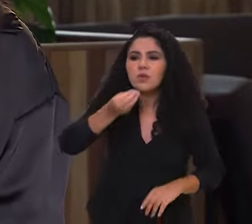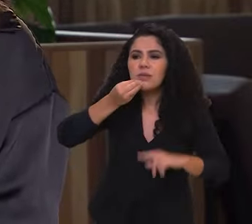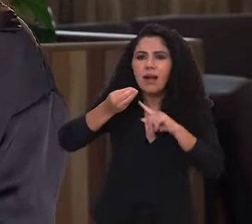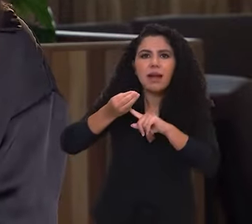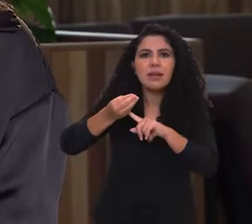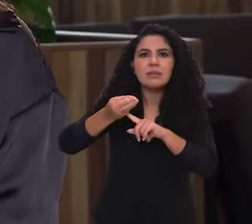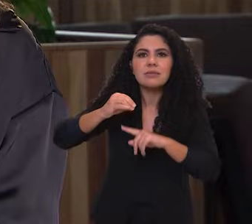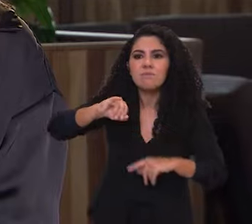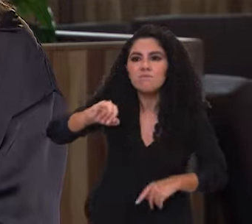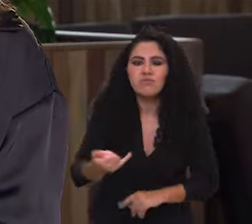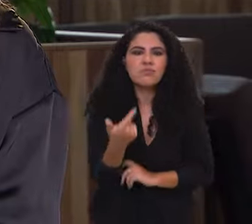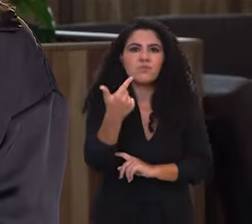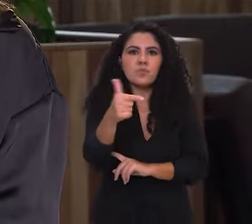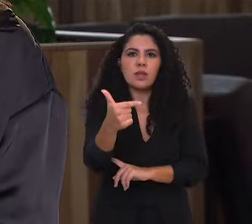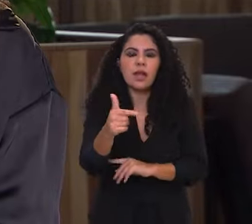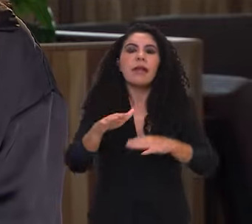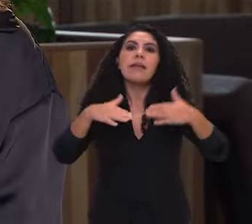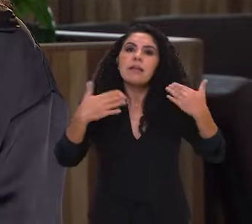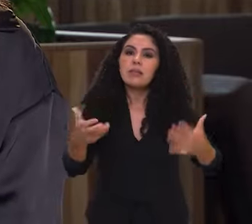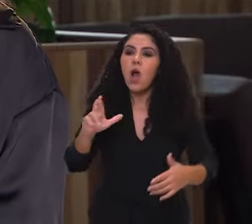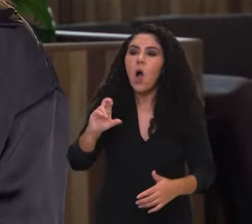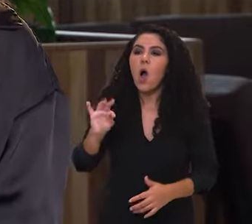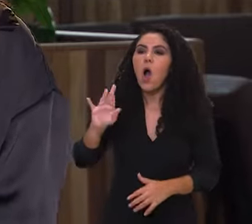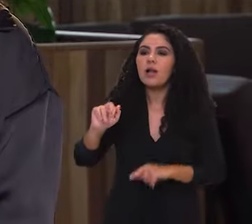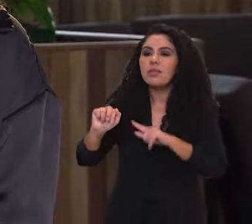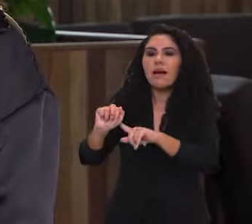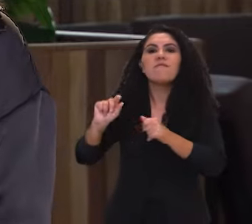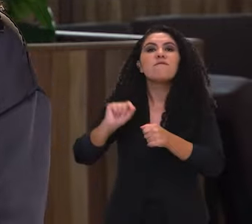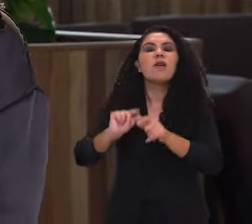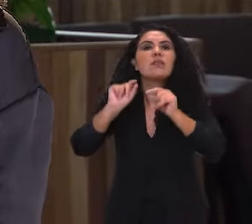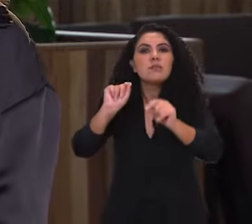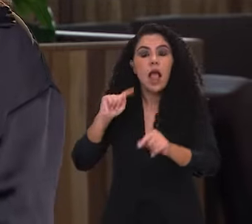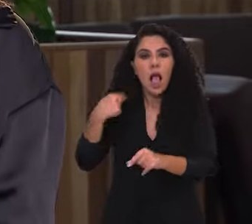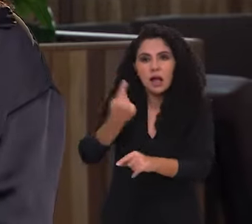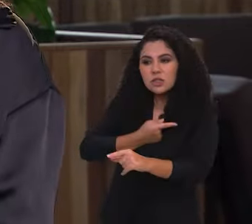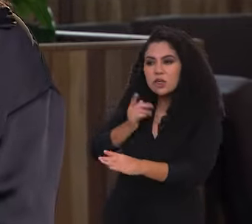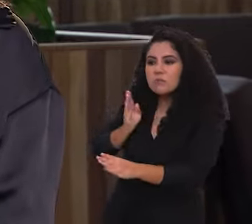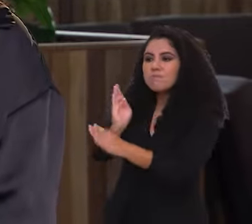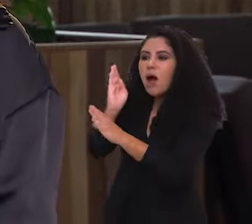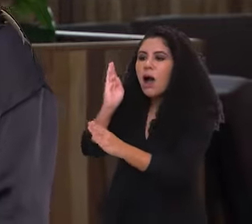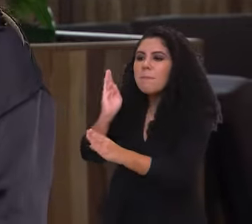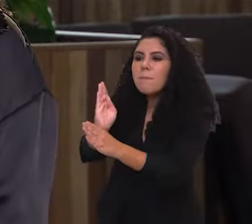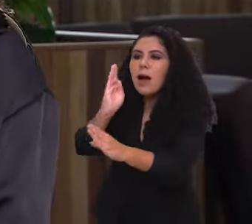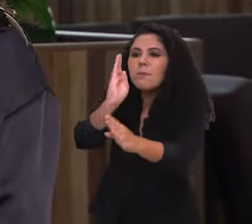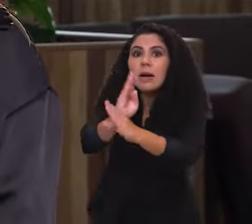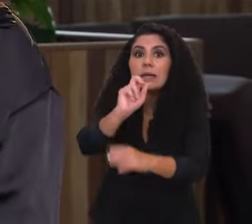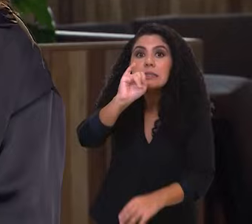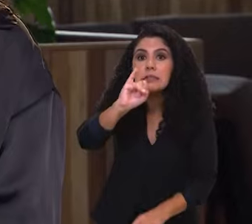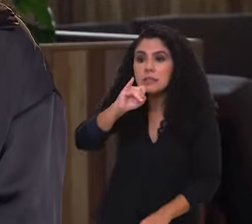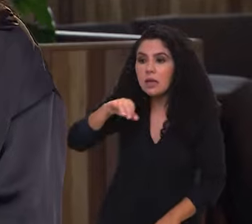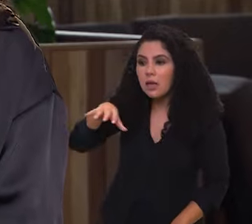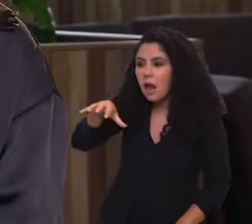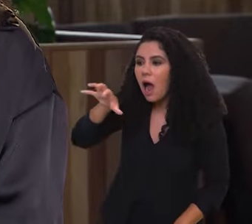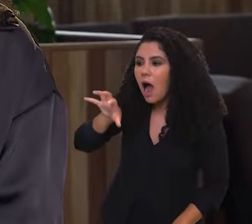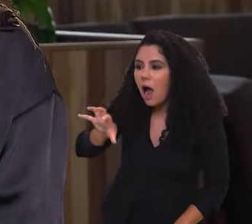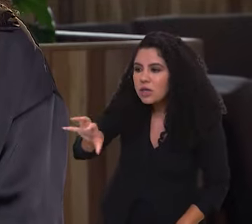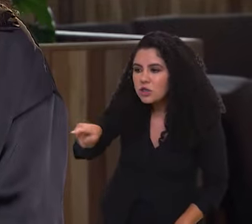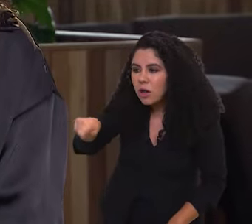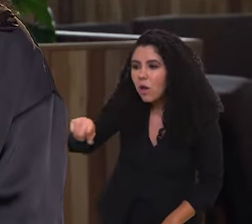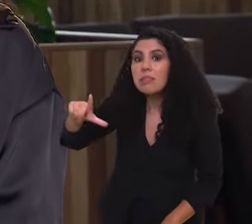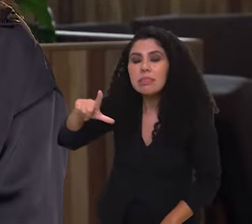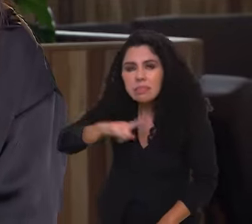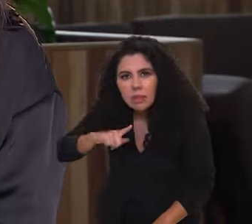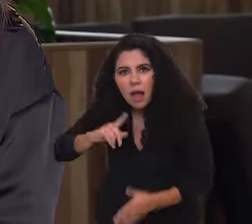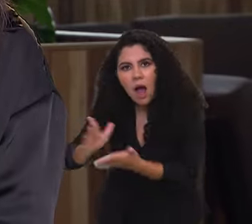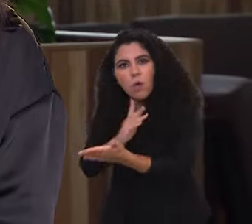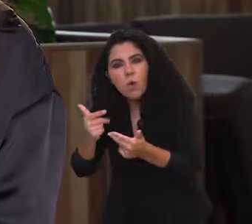não são aproveitadas. Então, o que é que as rotas fazem? A gente identifica no território uma vocação de um desenvolvimento